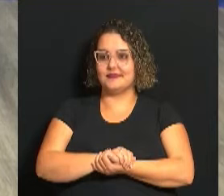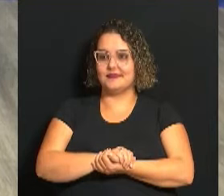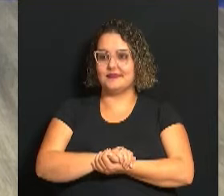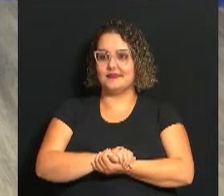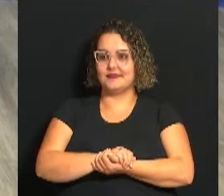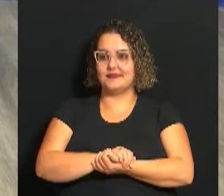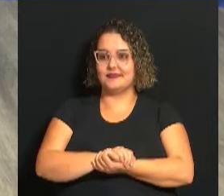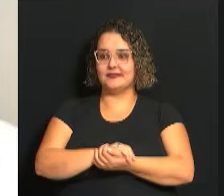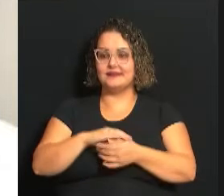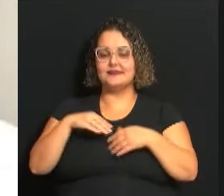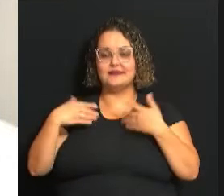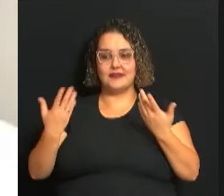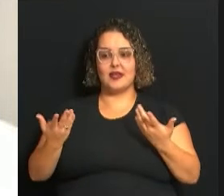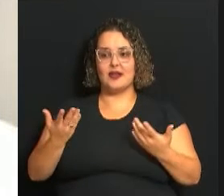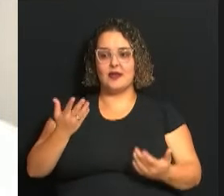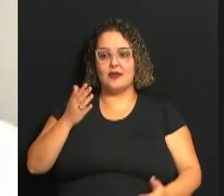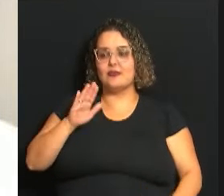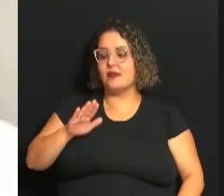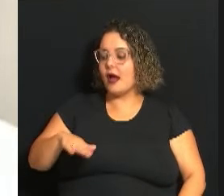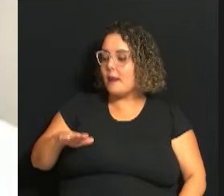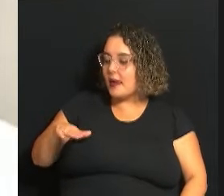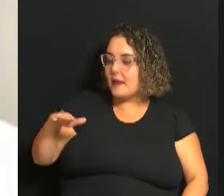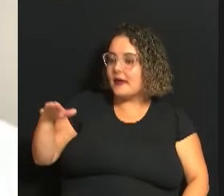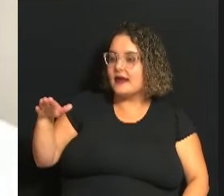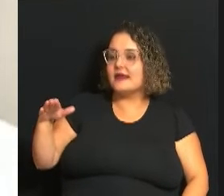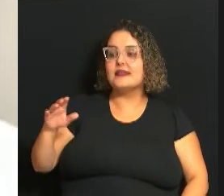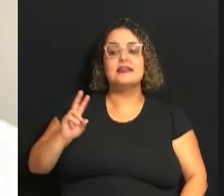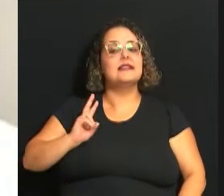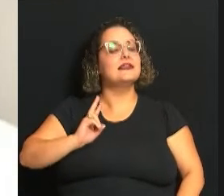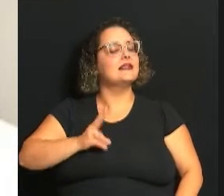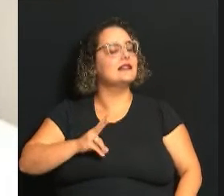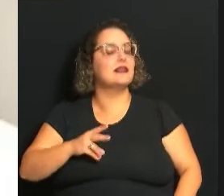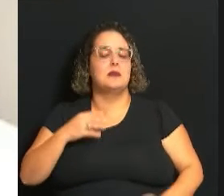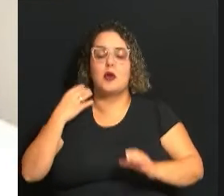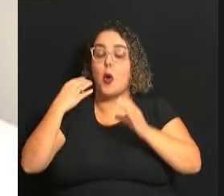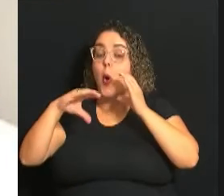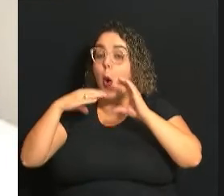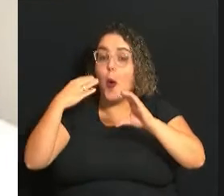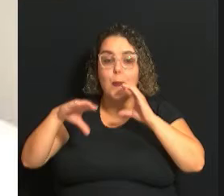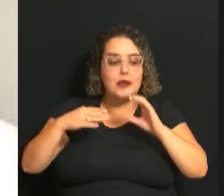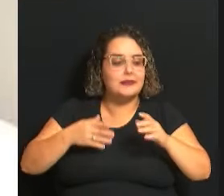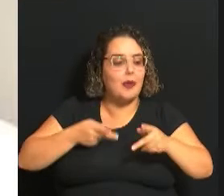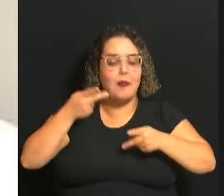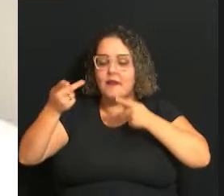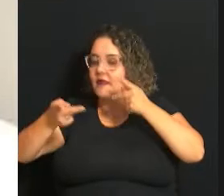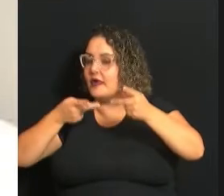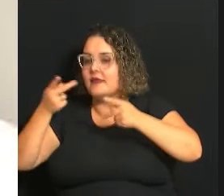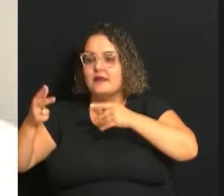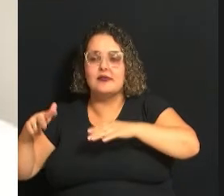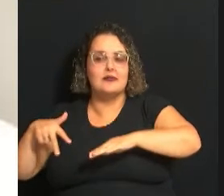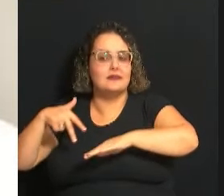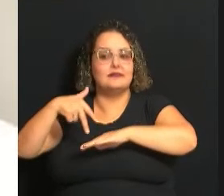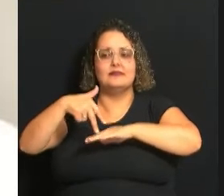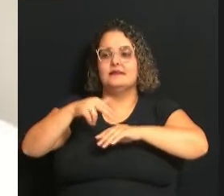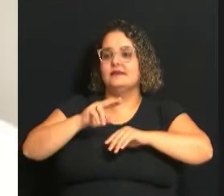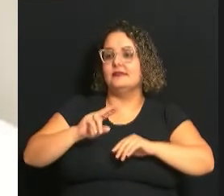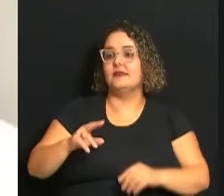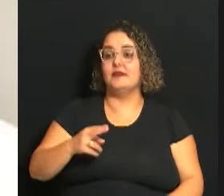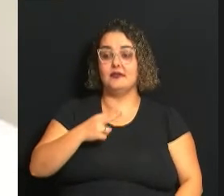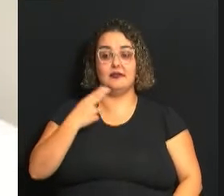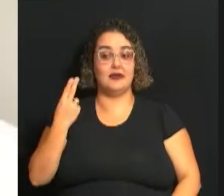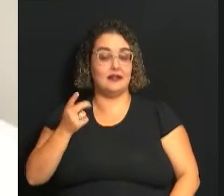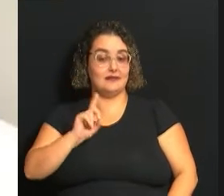Bom, eu já desde muito pequena sempre fui muito comunicativa, sempre Aparecida. Eu falo que meu nome não deveria ser Daiane, deveria